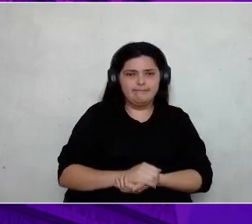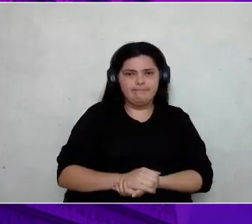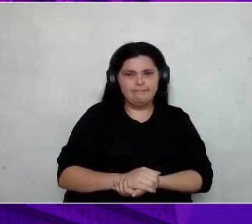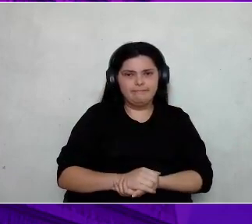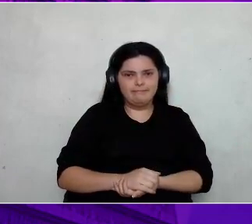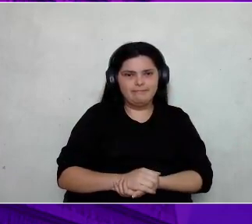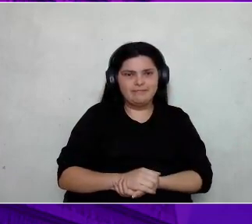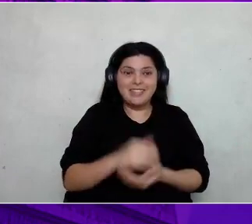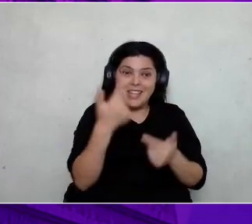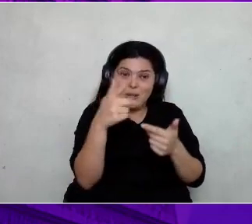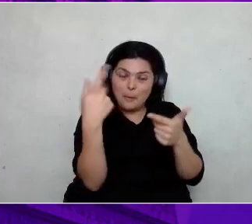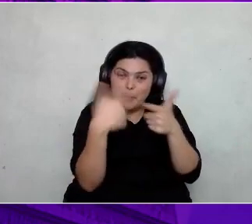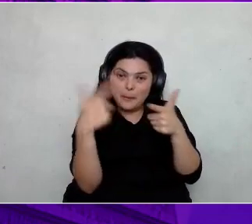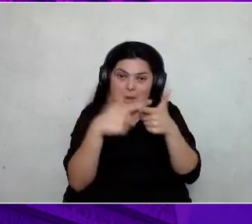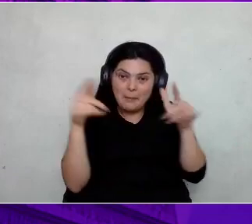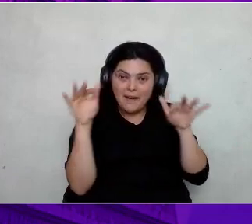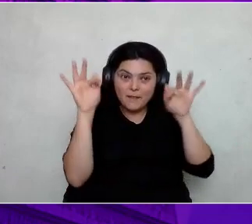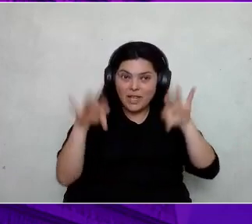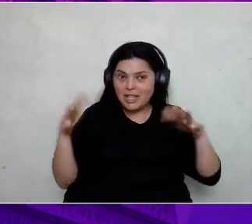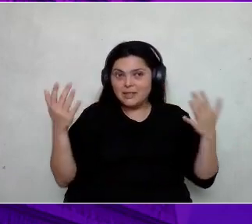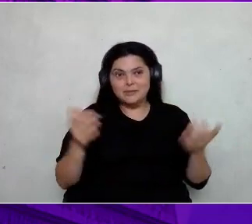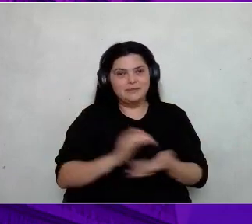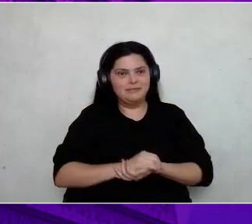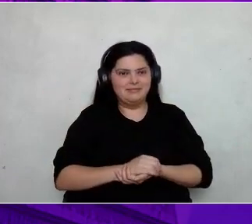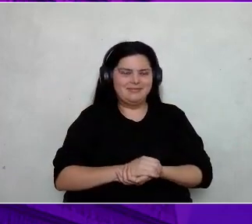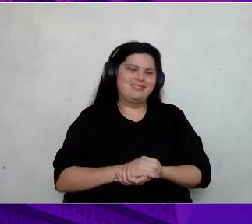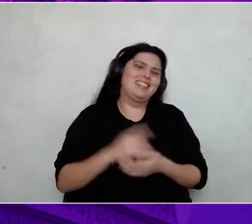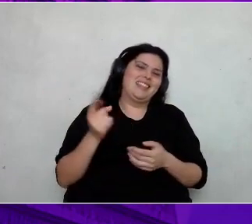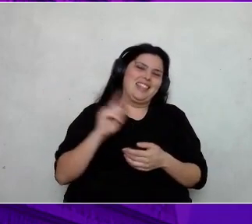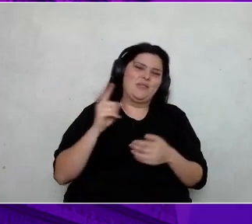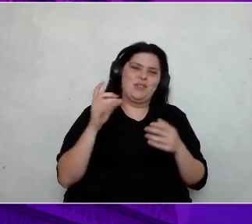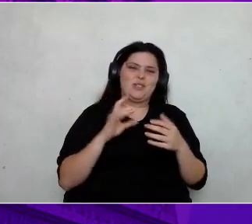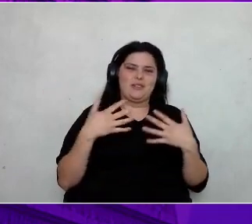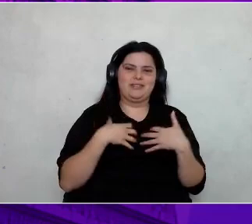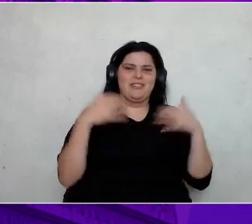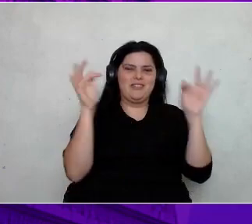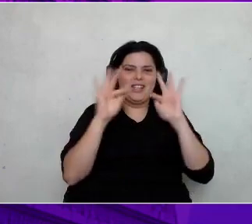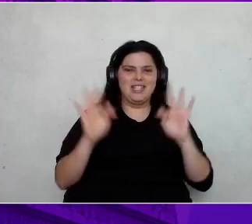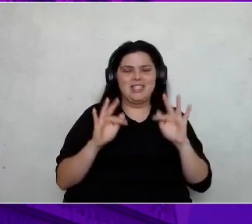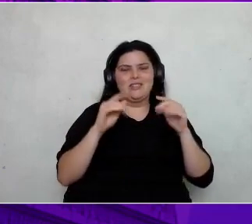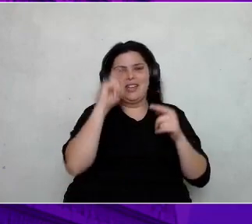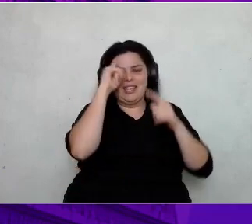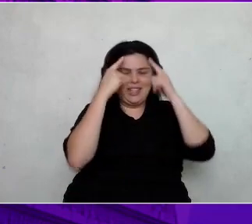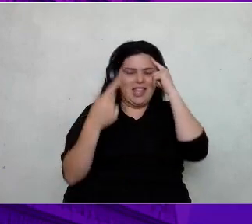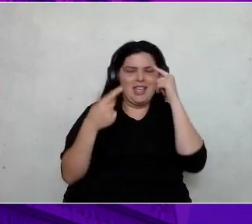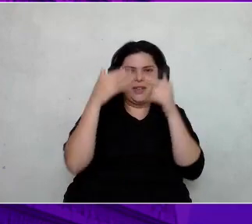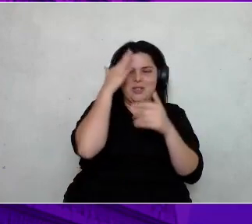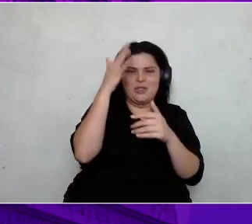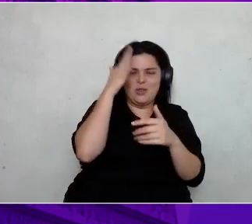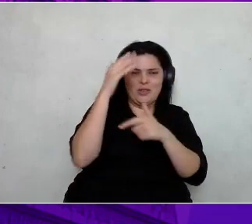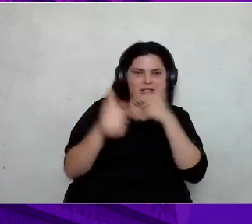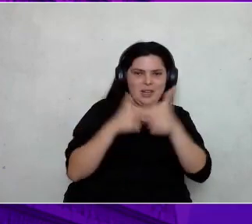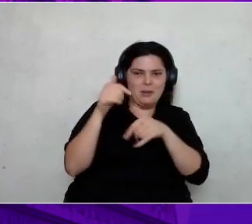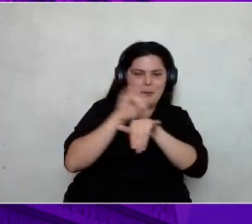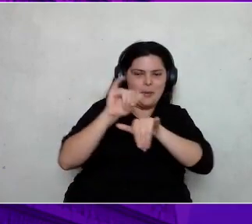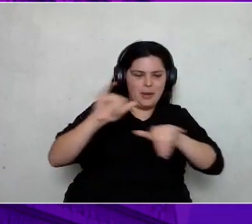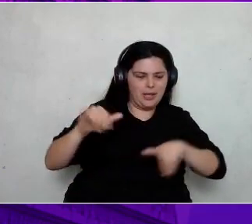Seus problemas acabaram? Tá, não é para tanto, eu só me empolguei com a analogia do meu sonho era trabalhar nas propagandas do Polishop.